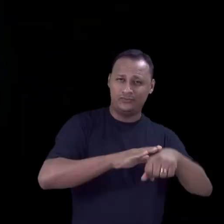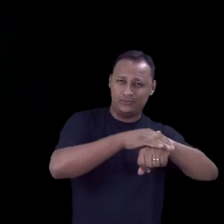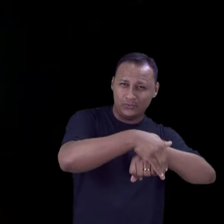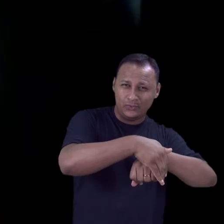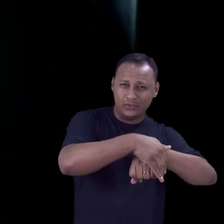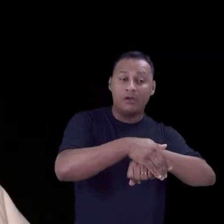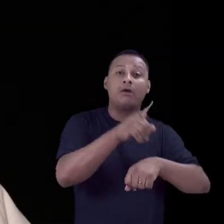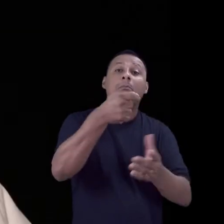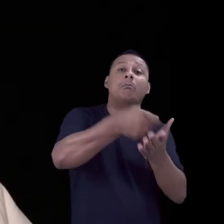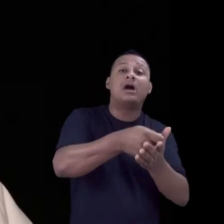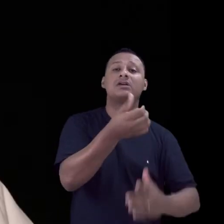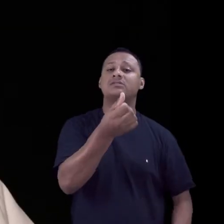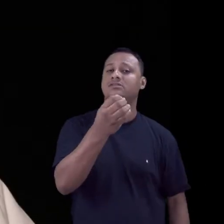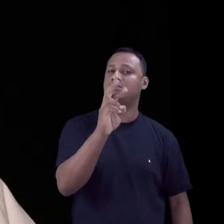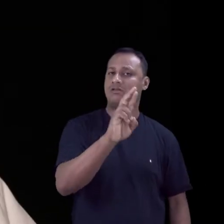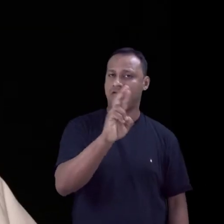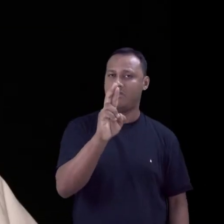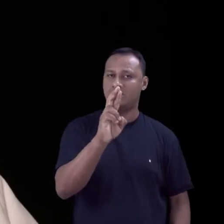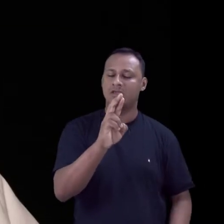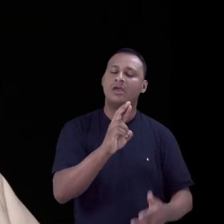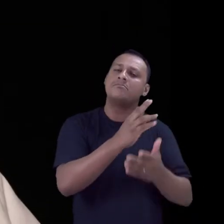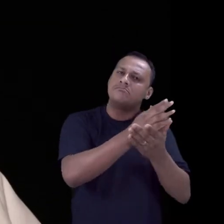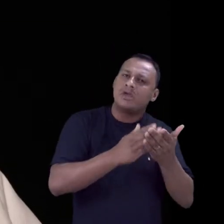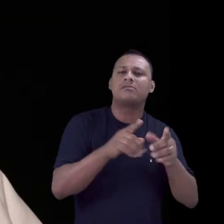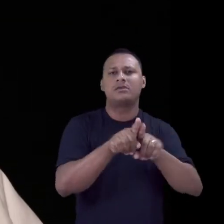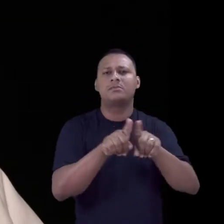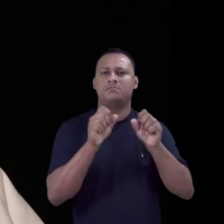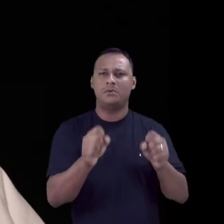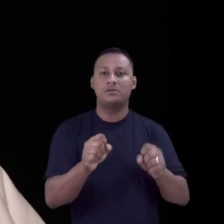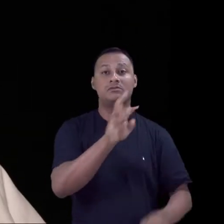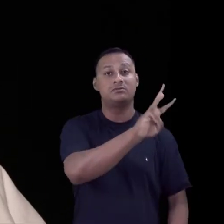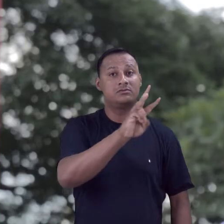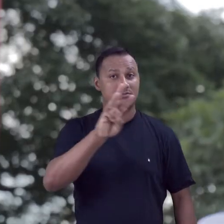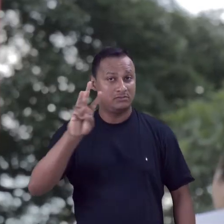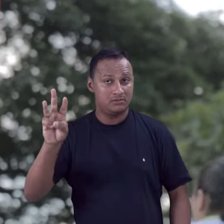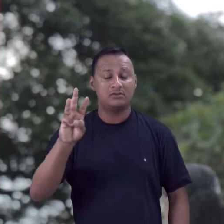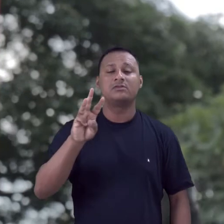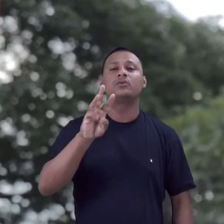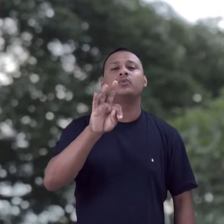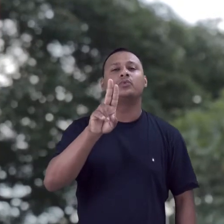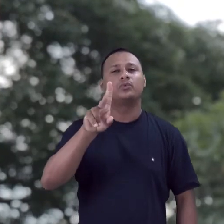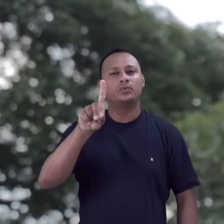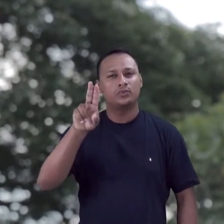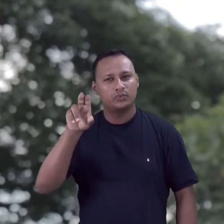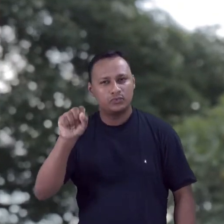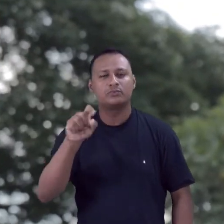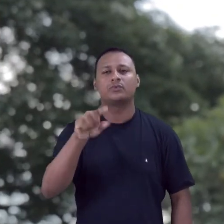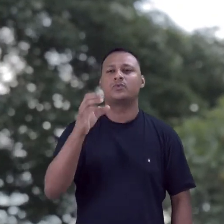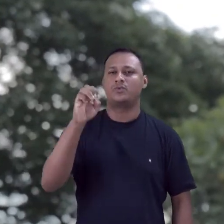ingressos custam a partir de R$ 60,00 a inteira. Eles podem ser adquiridos na bilheteria do teatro ou no site